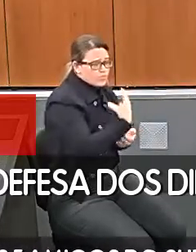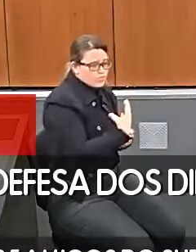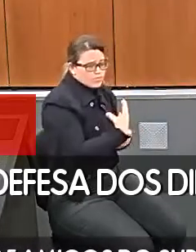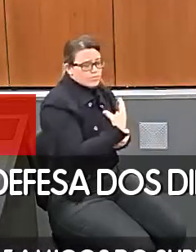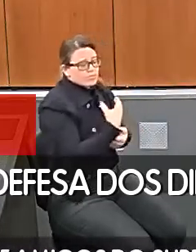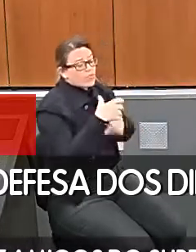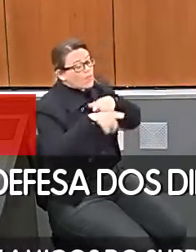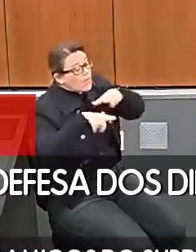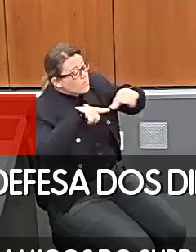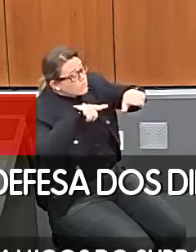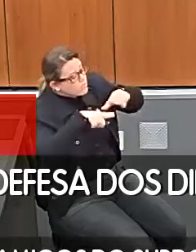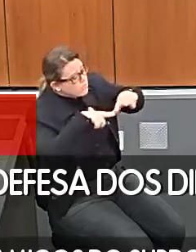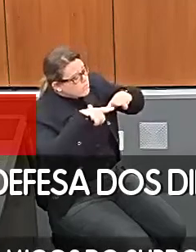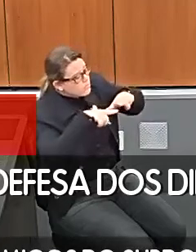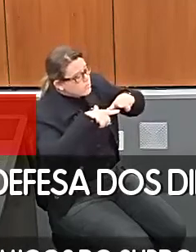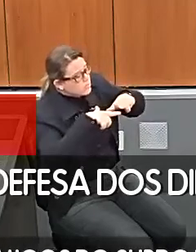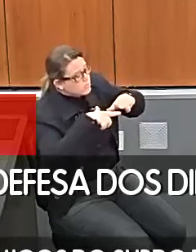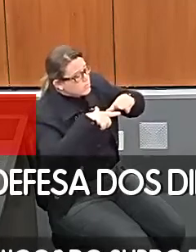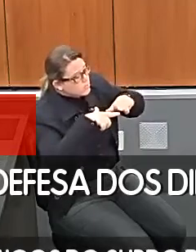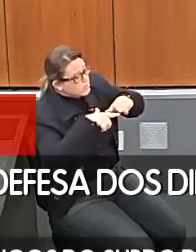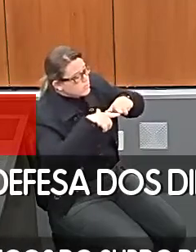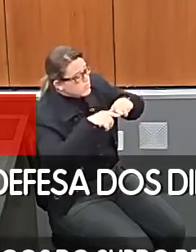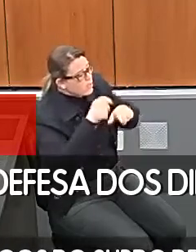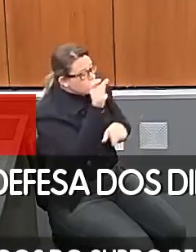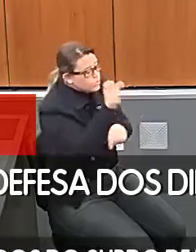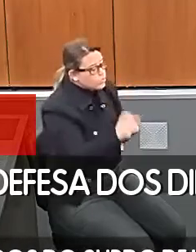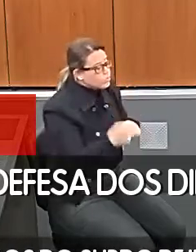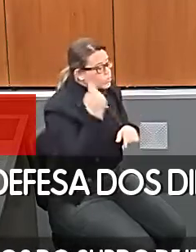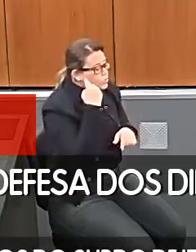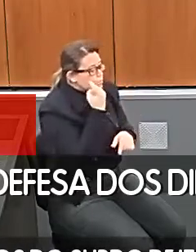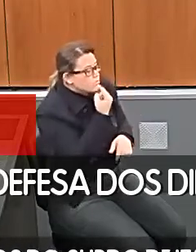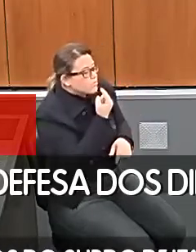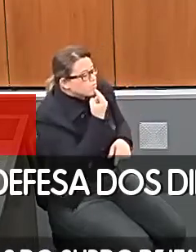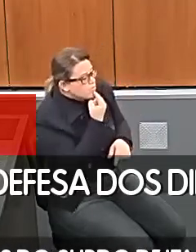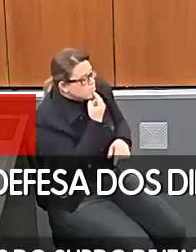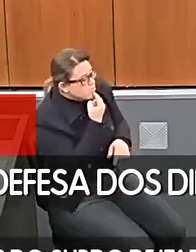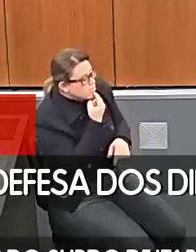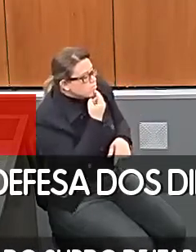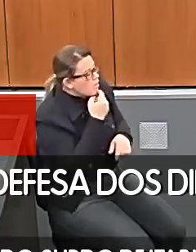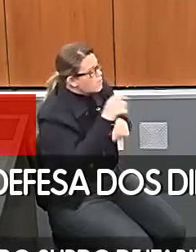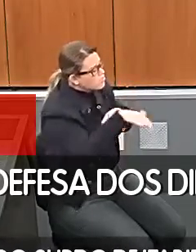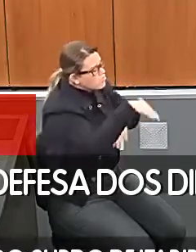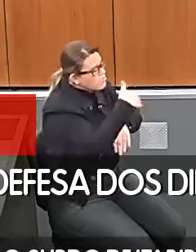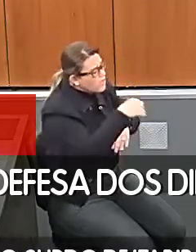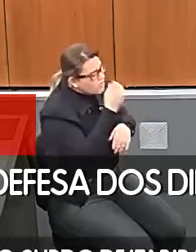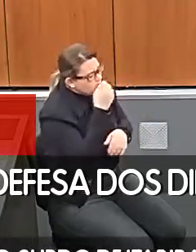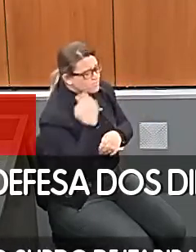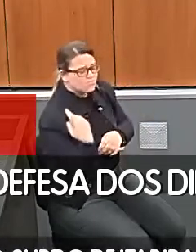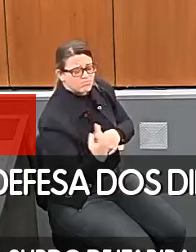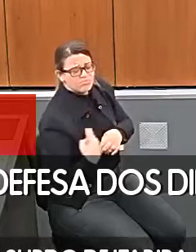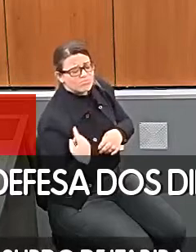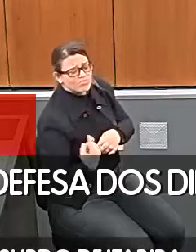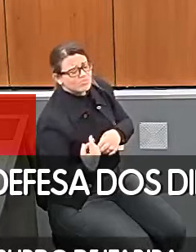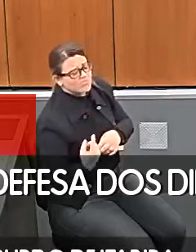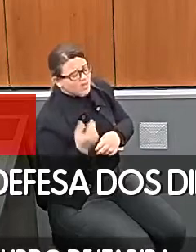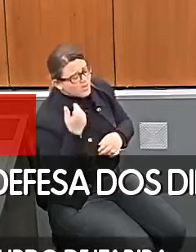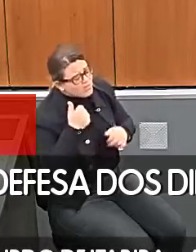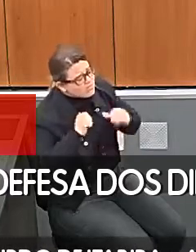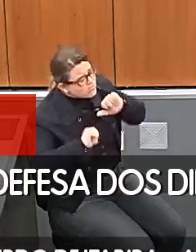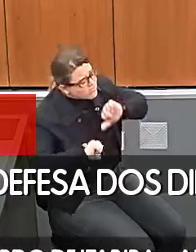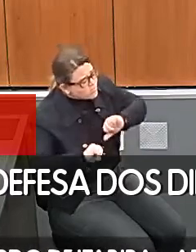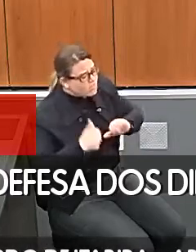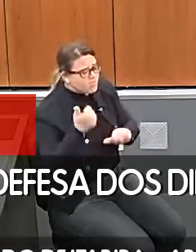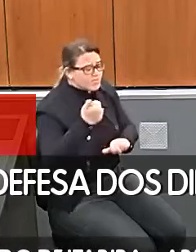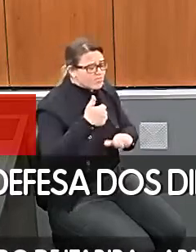o trabalho em prol do nosso irmão, que está aí, muitas vezes, à beira da estrada. Então,